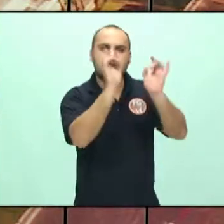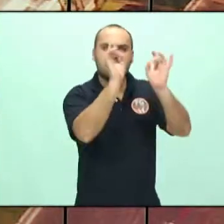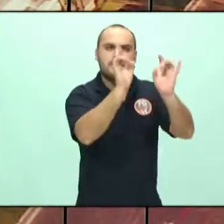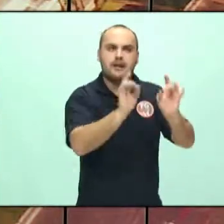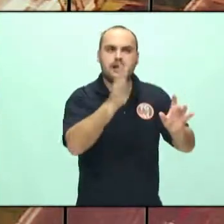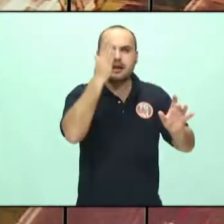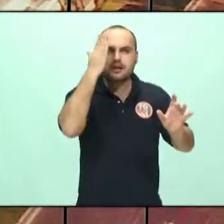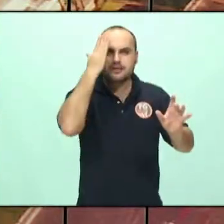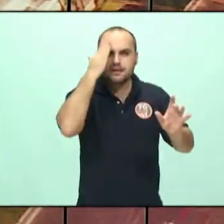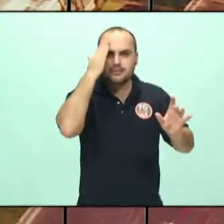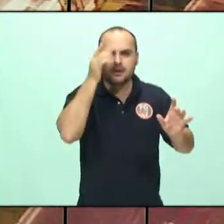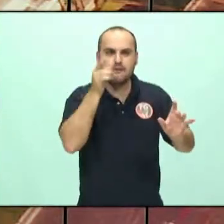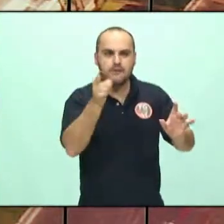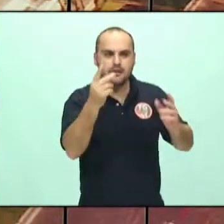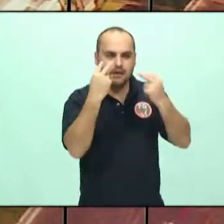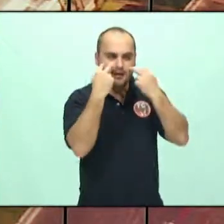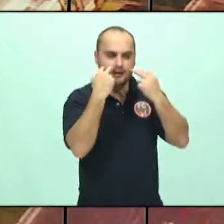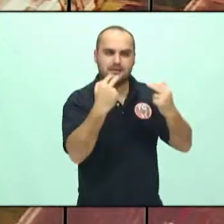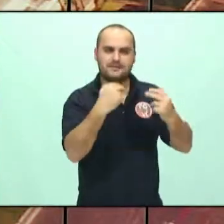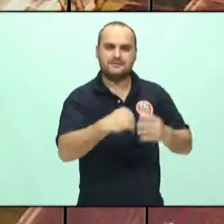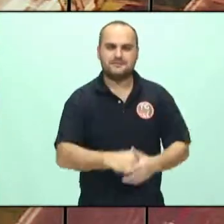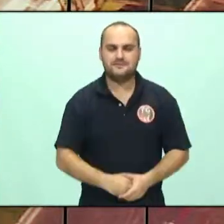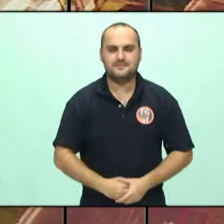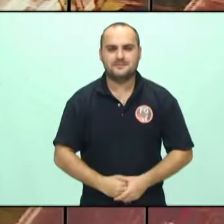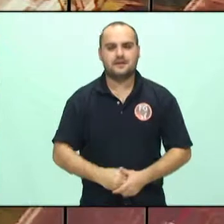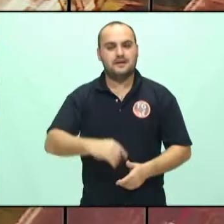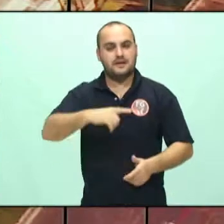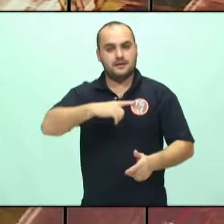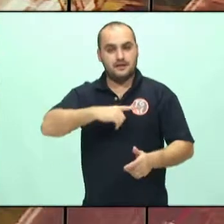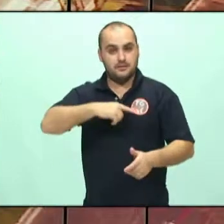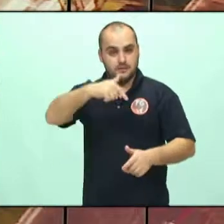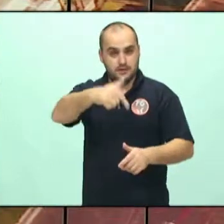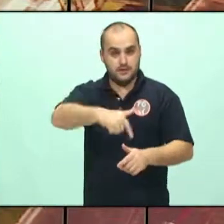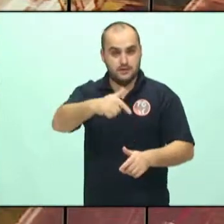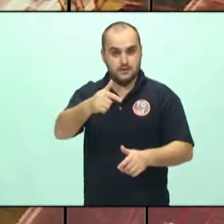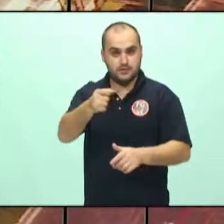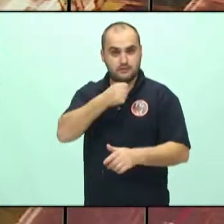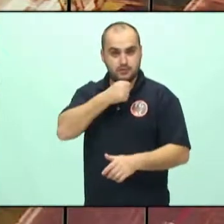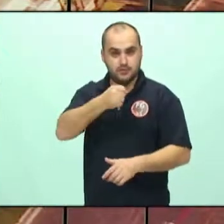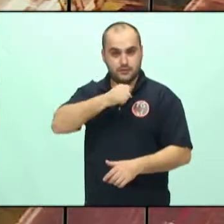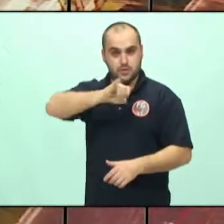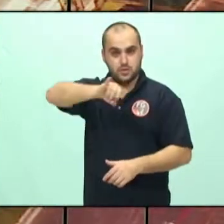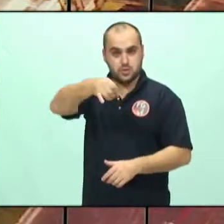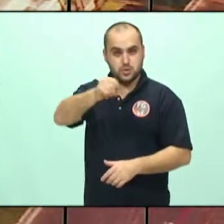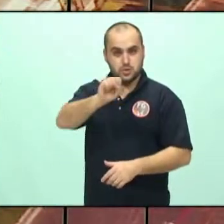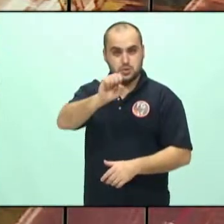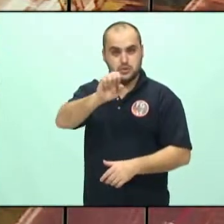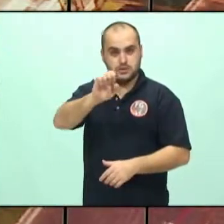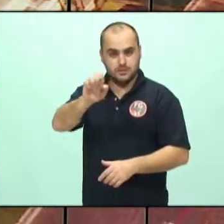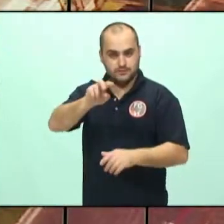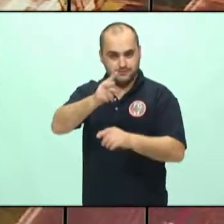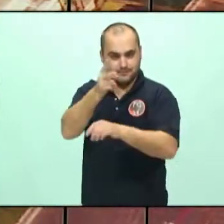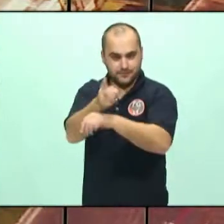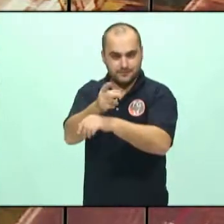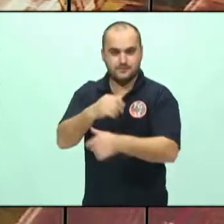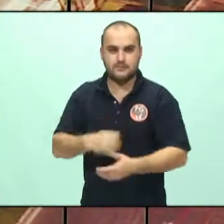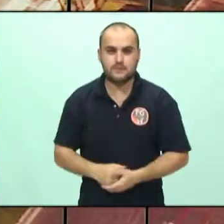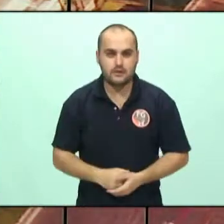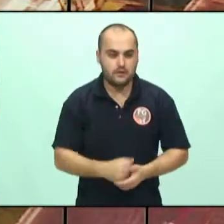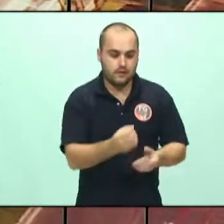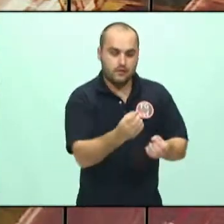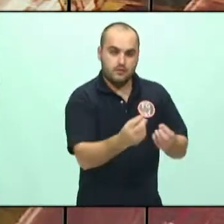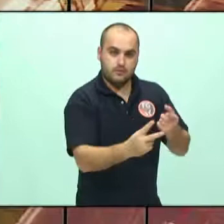da sua companhia. Hoje, com os companheiros aqui, José Fernando, nosso repórter cinematográfico, suíte de